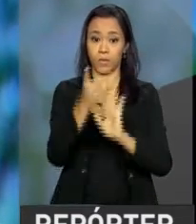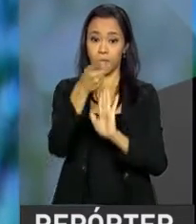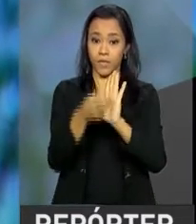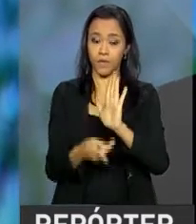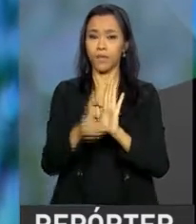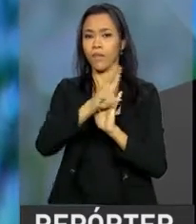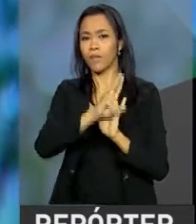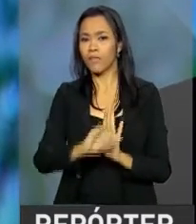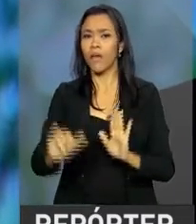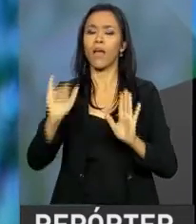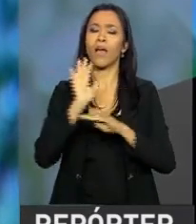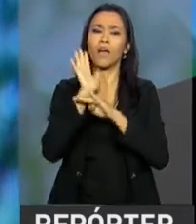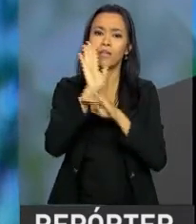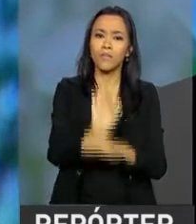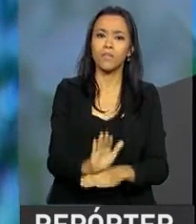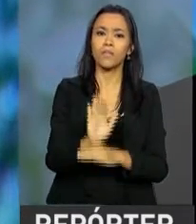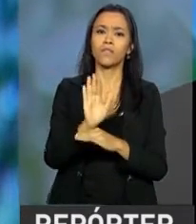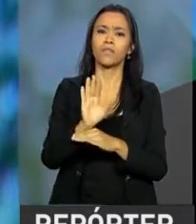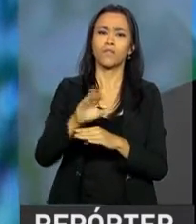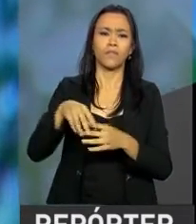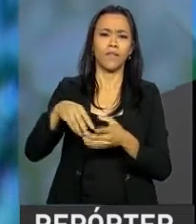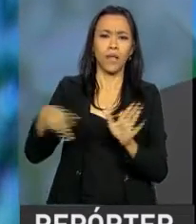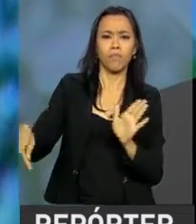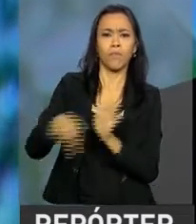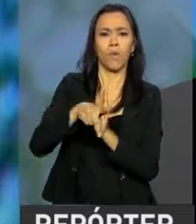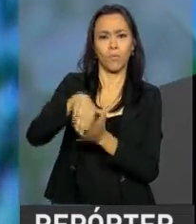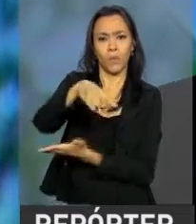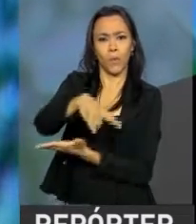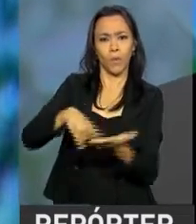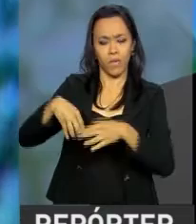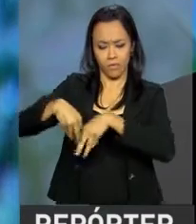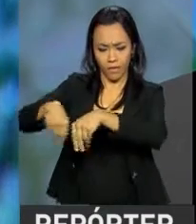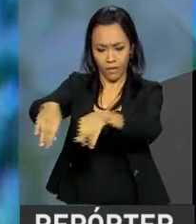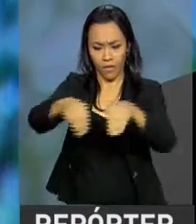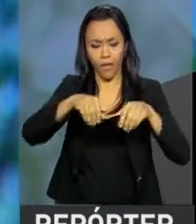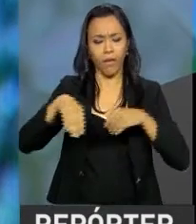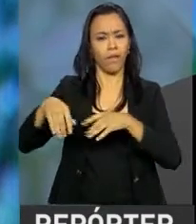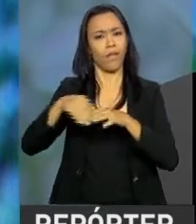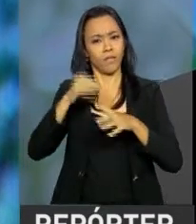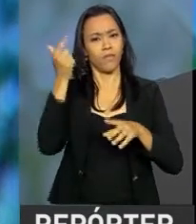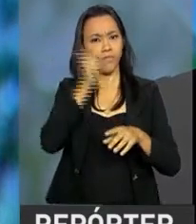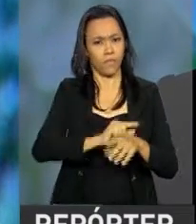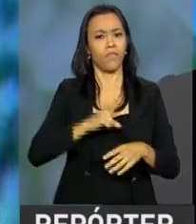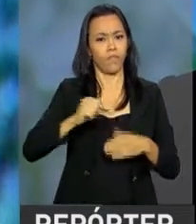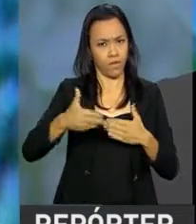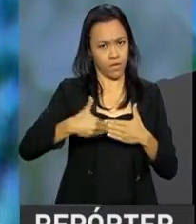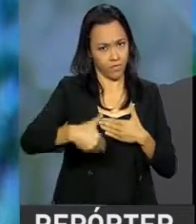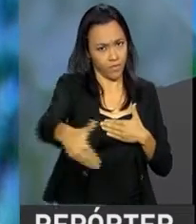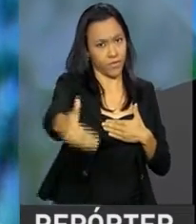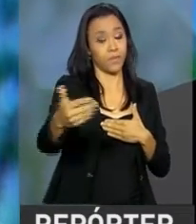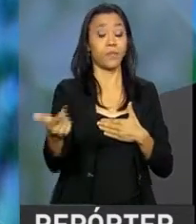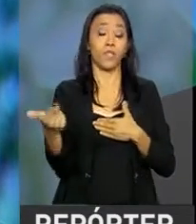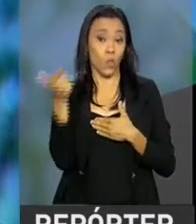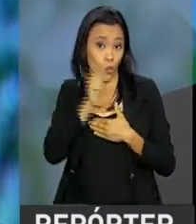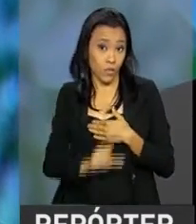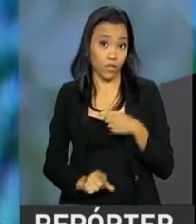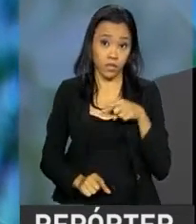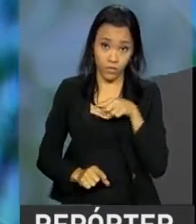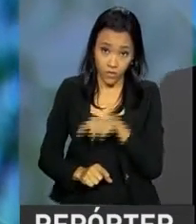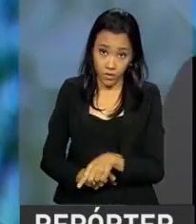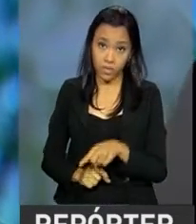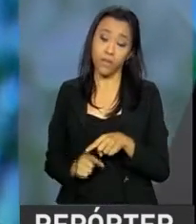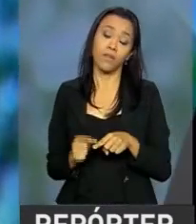toda e qualquer propriedade em todas as cidades brasileiras se deus quiser nós vamos conseguir isso empolgado e conseguindo isto naturalmente